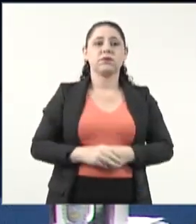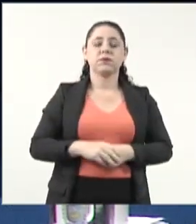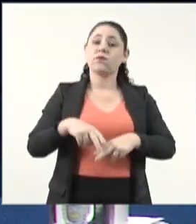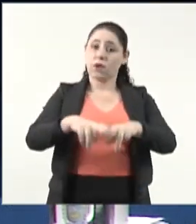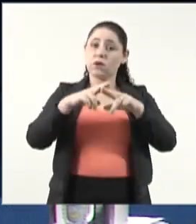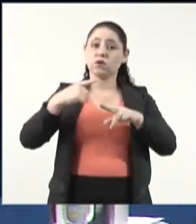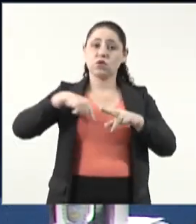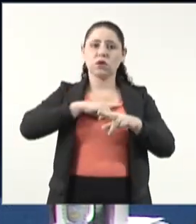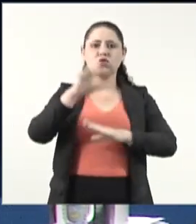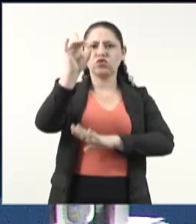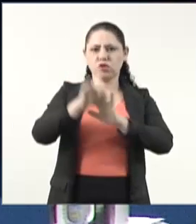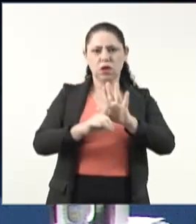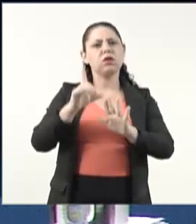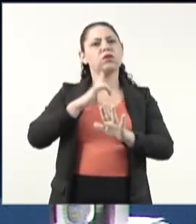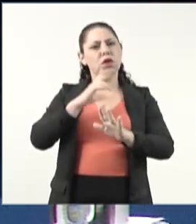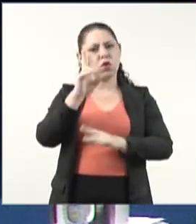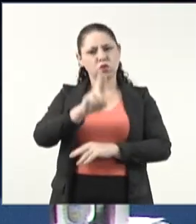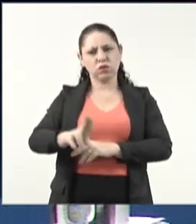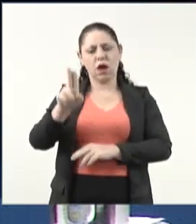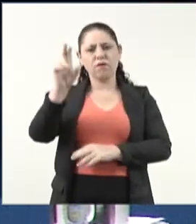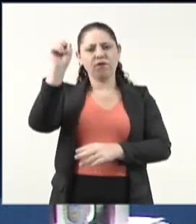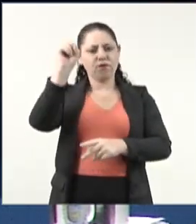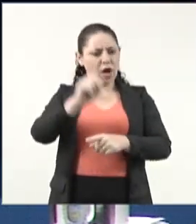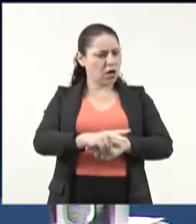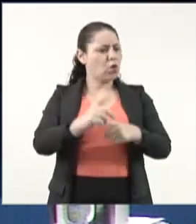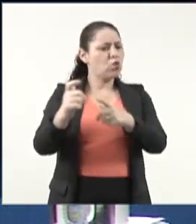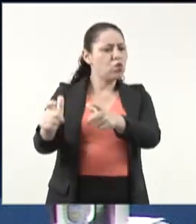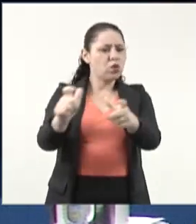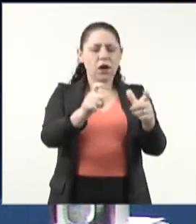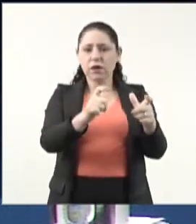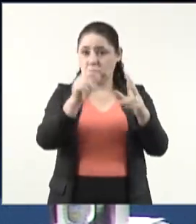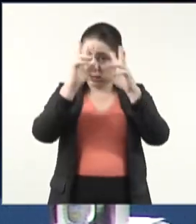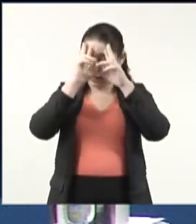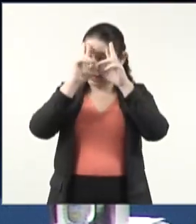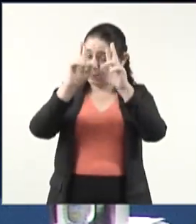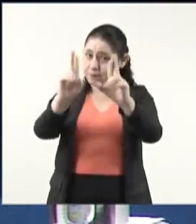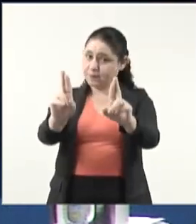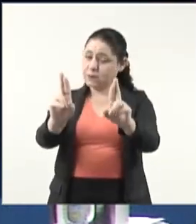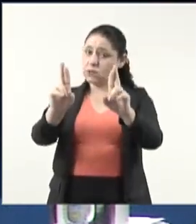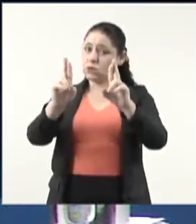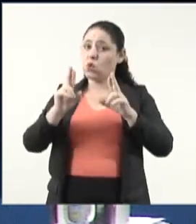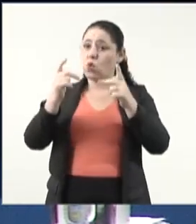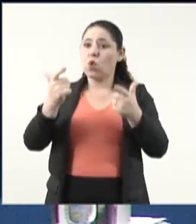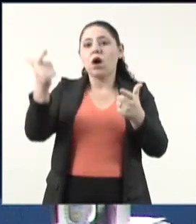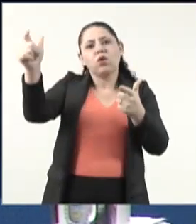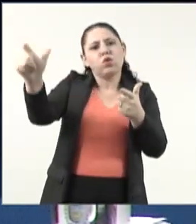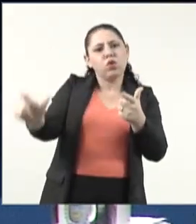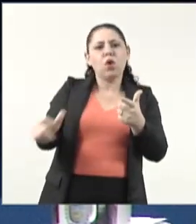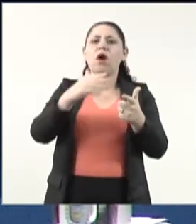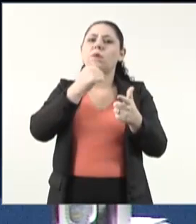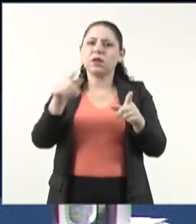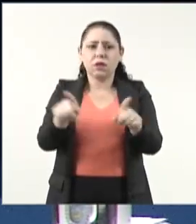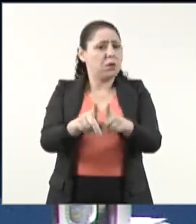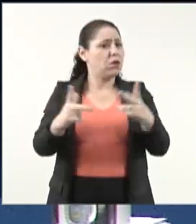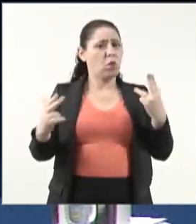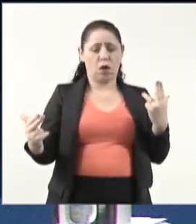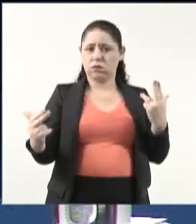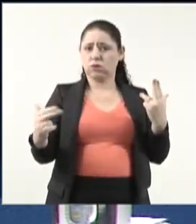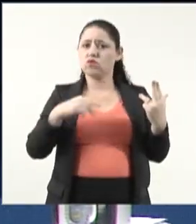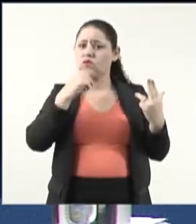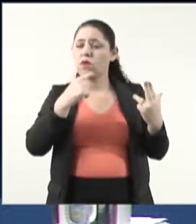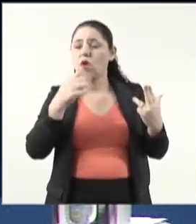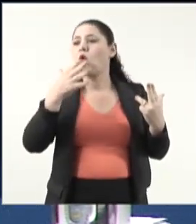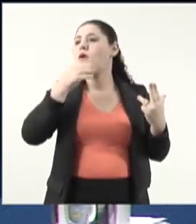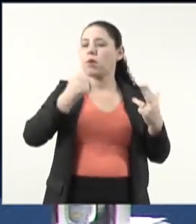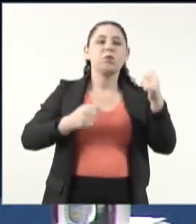que nós temos o direito de ocupar esses espaços, respeitando sempre o espaço dos homens também. Não tenha dúvida,